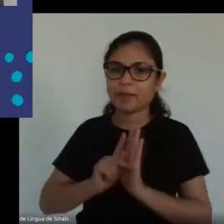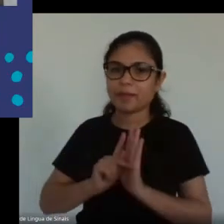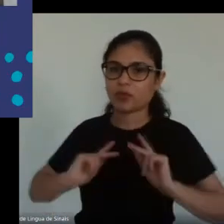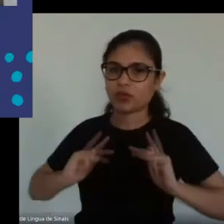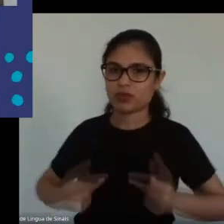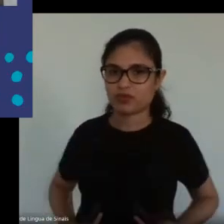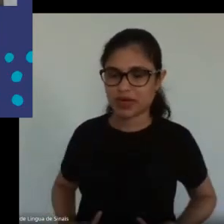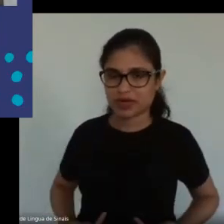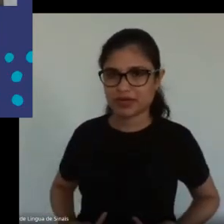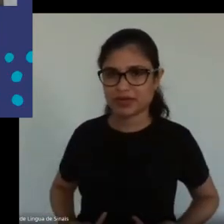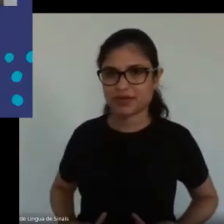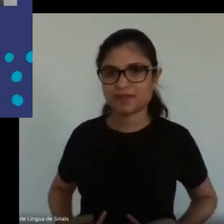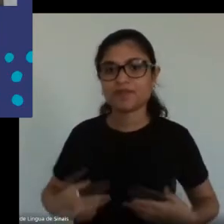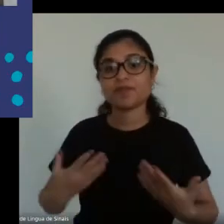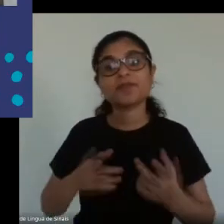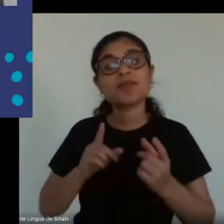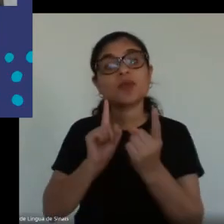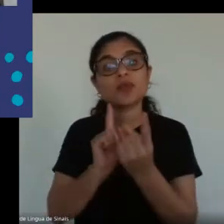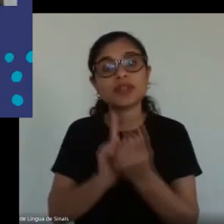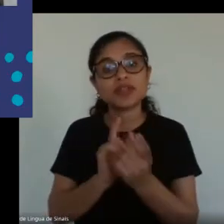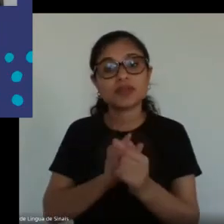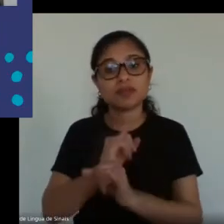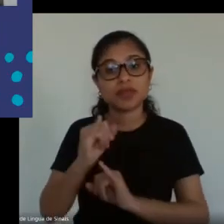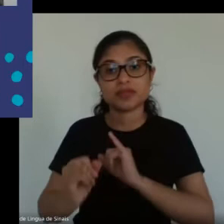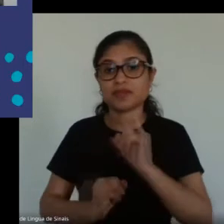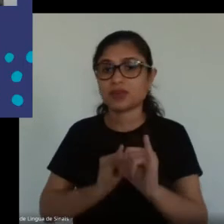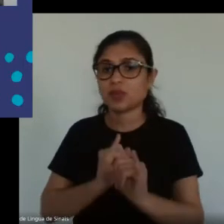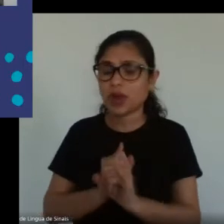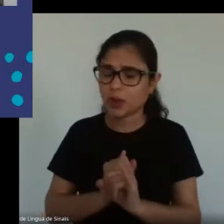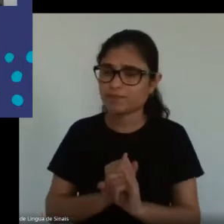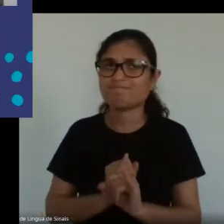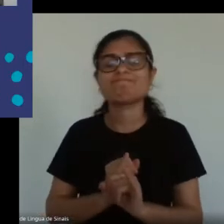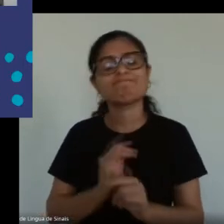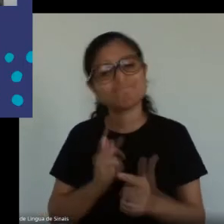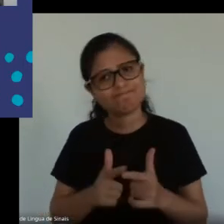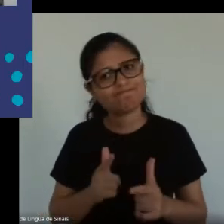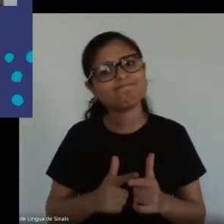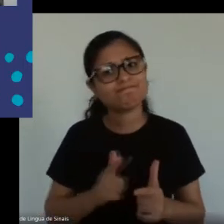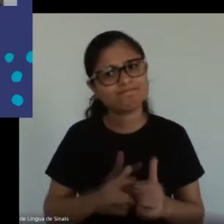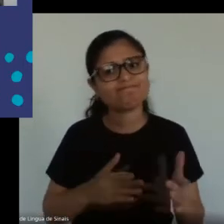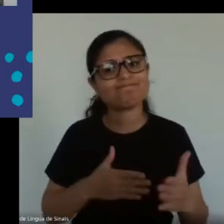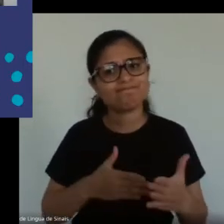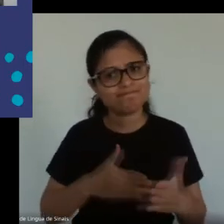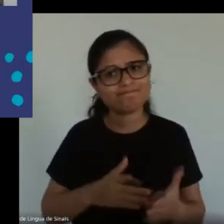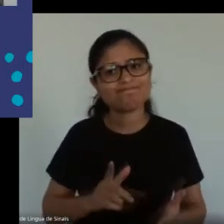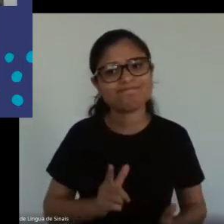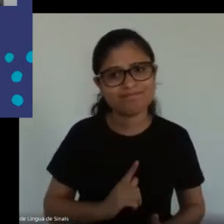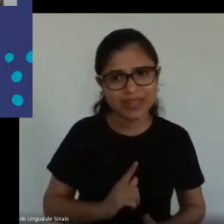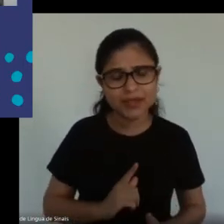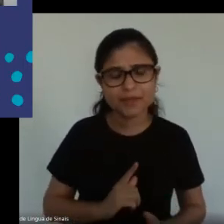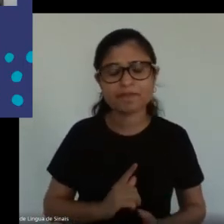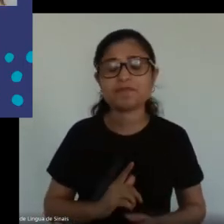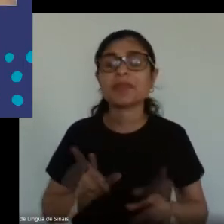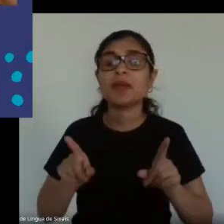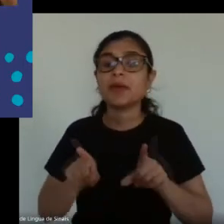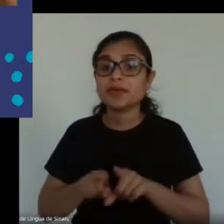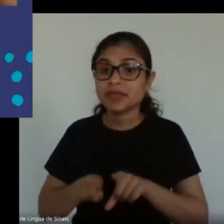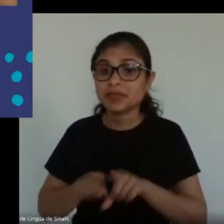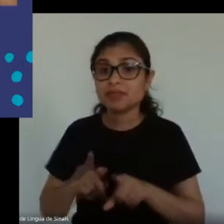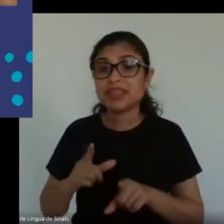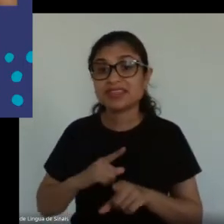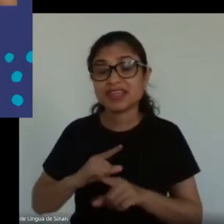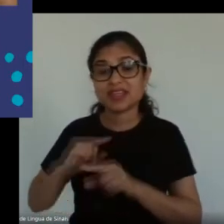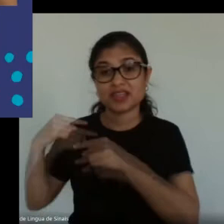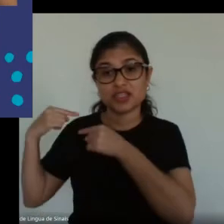pelas ferramentas virtuais, eu entendo que é problemático. Mas, por outro lado, a gente tem aí toda uma